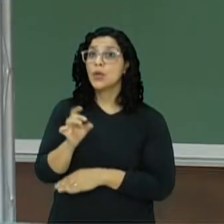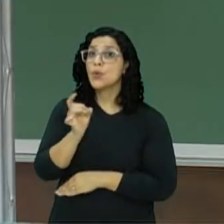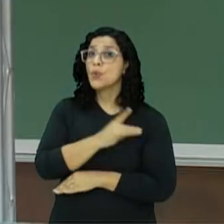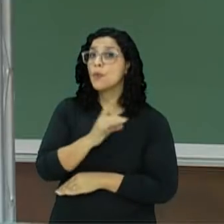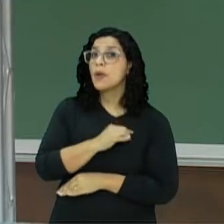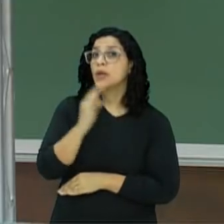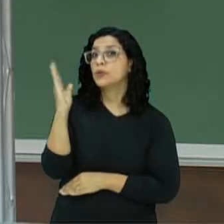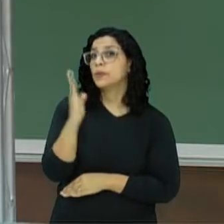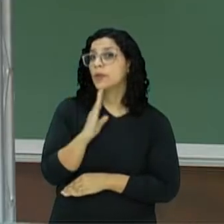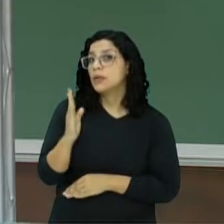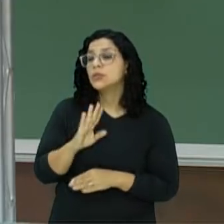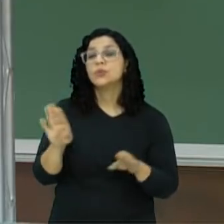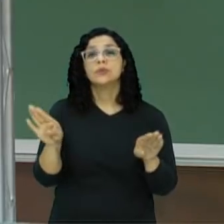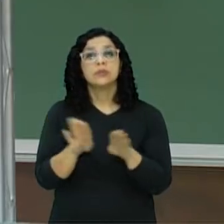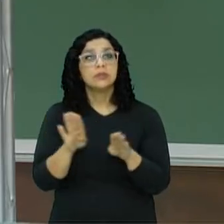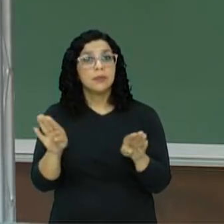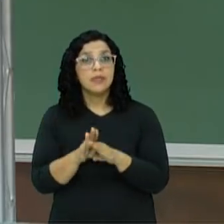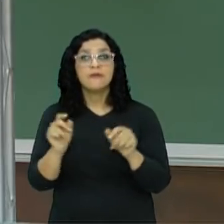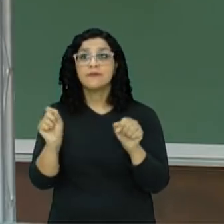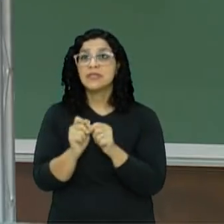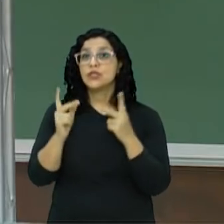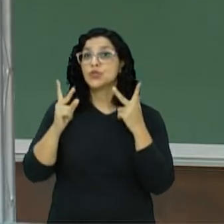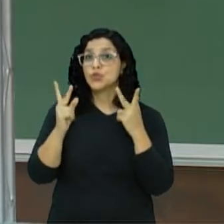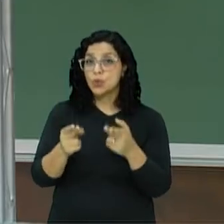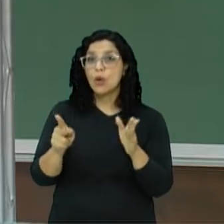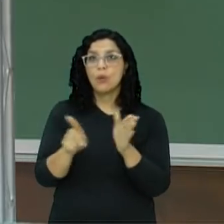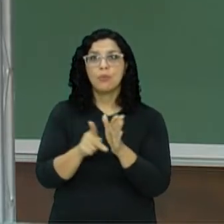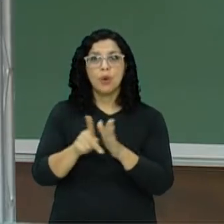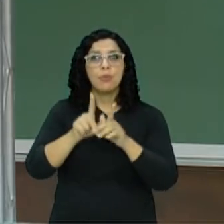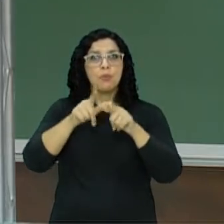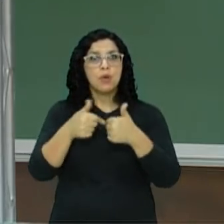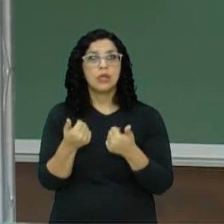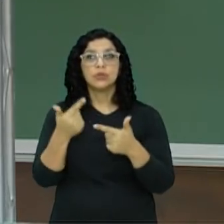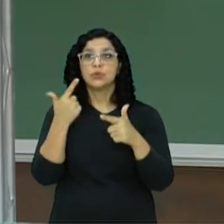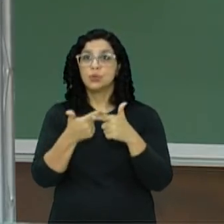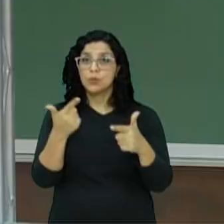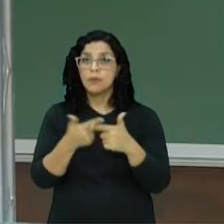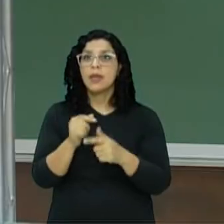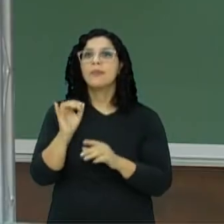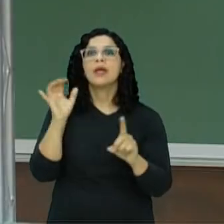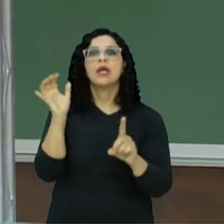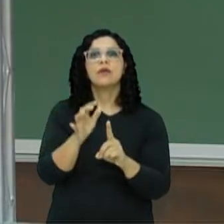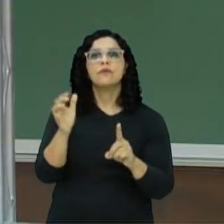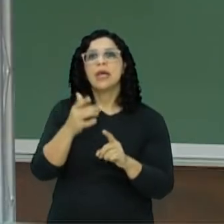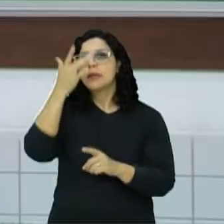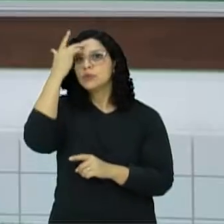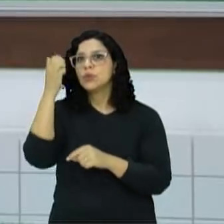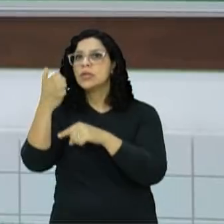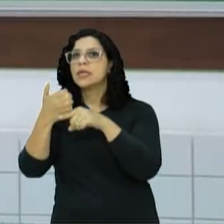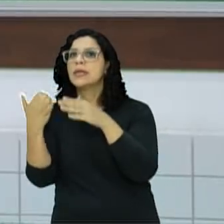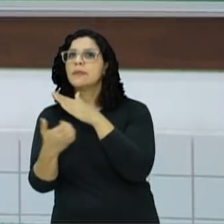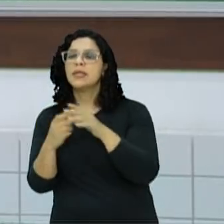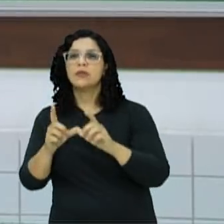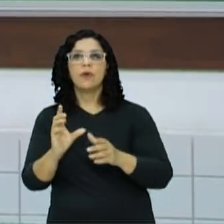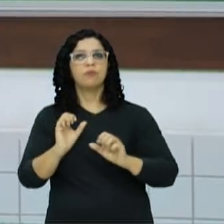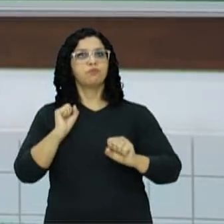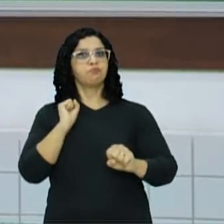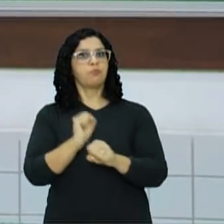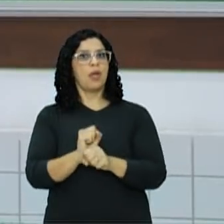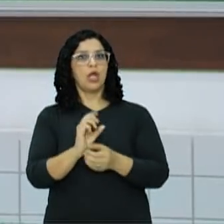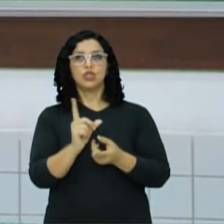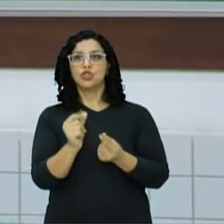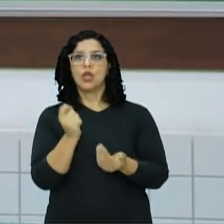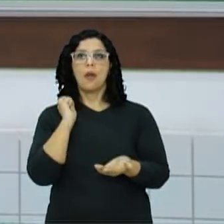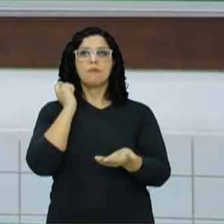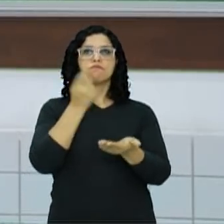que o Brasil também fizesse o mesmo aí por causa dessa crise influenciou investidores a retirar